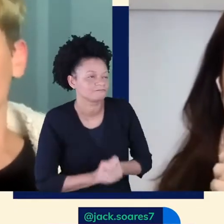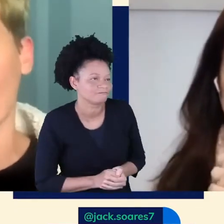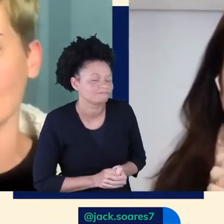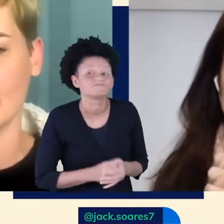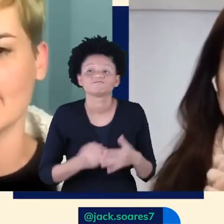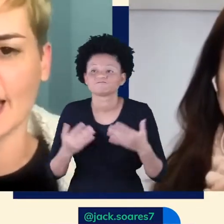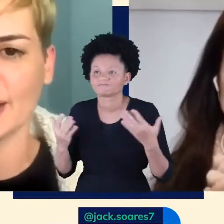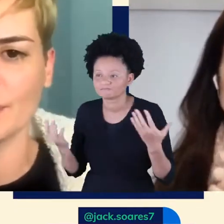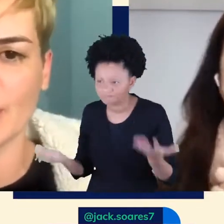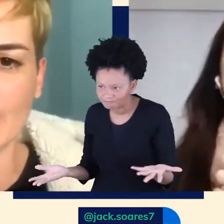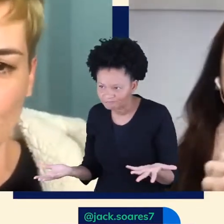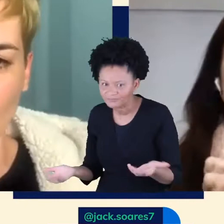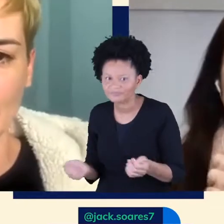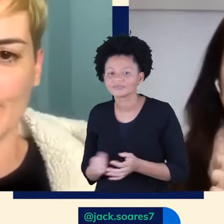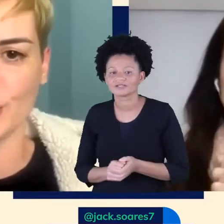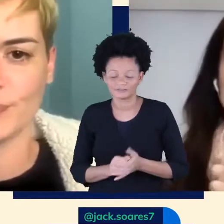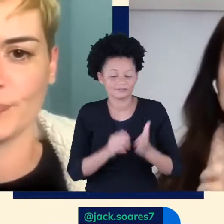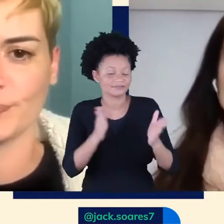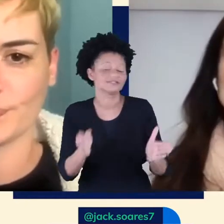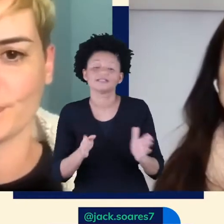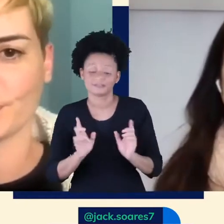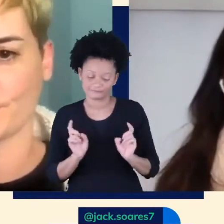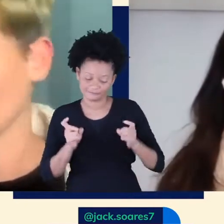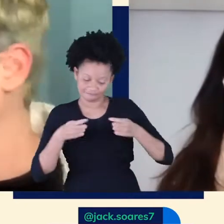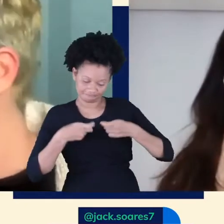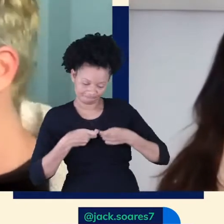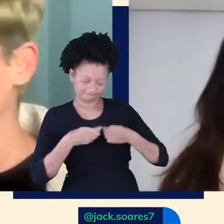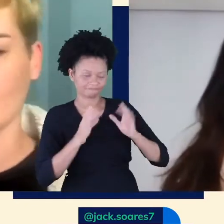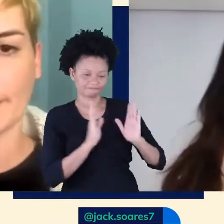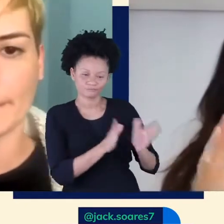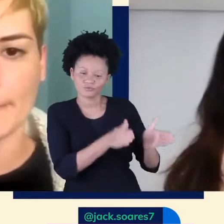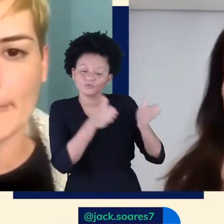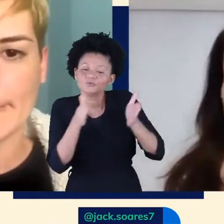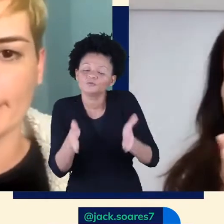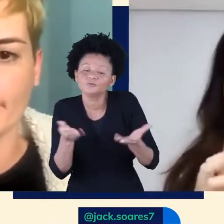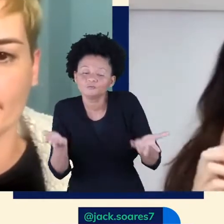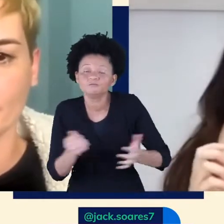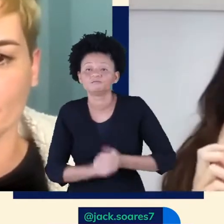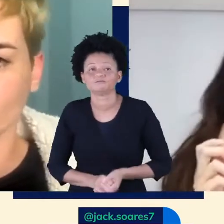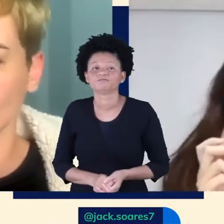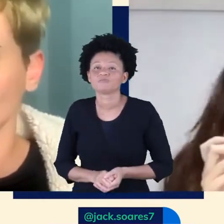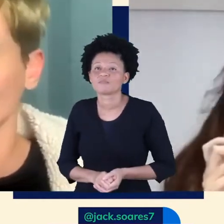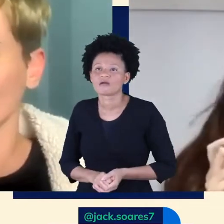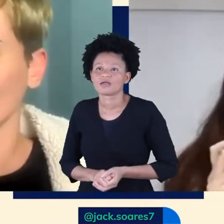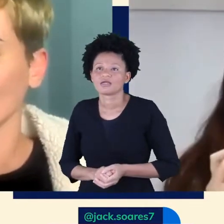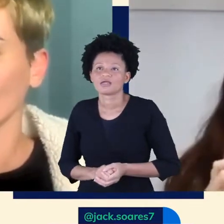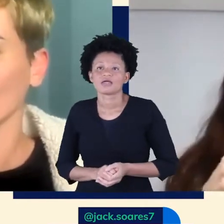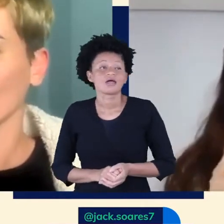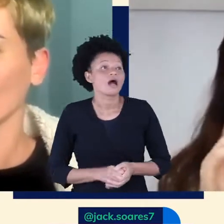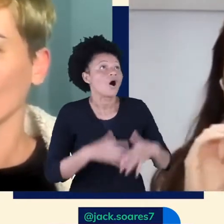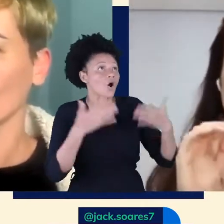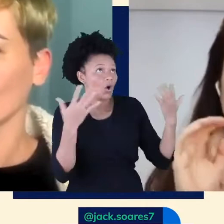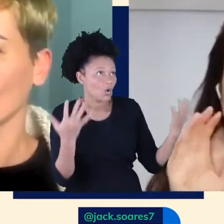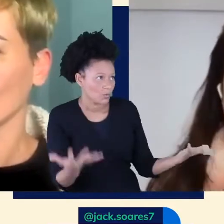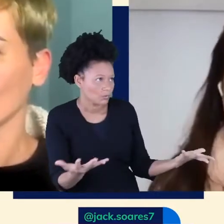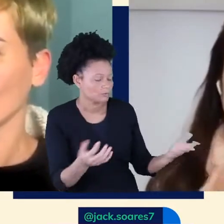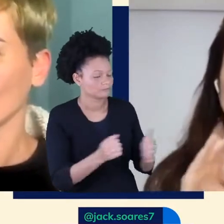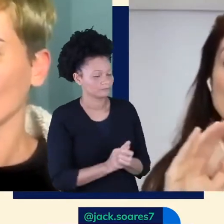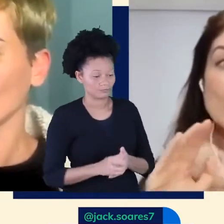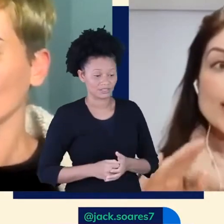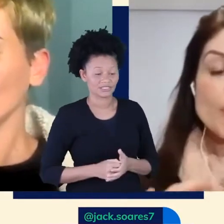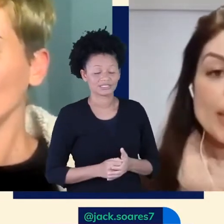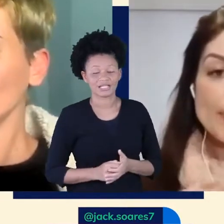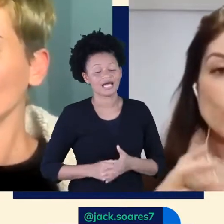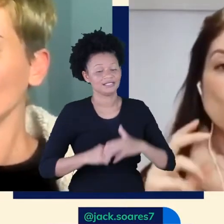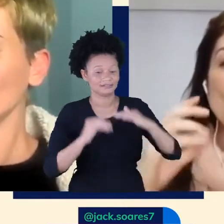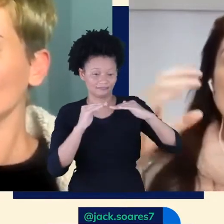anos. Fases, né, da sexualidade. Isso. A partir dos 2 anos, a criança, veja que ela